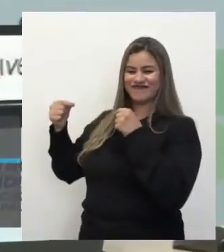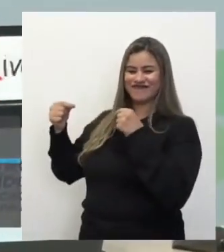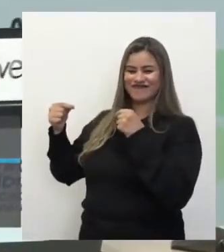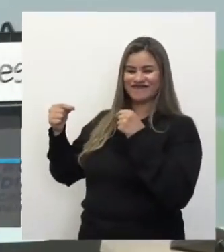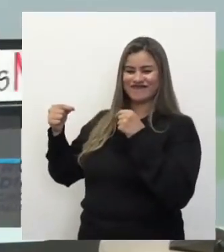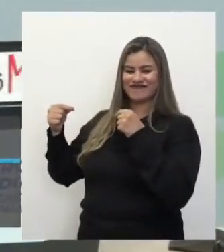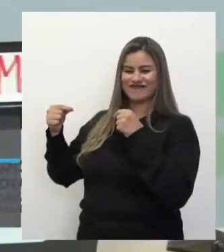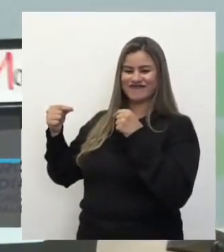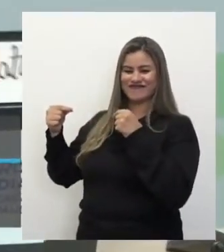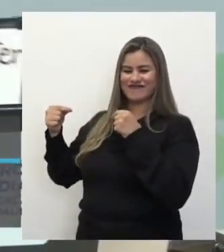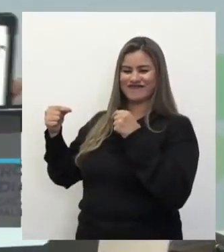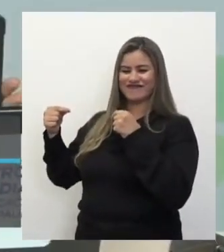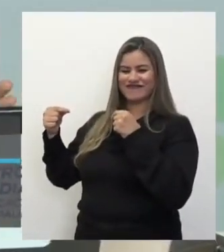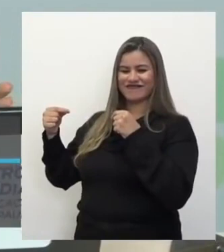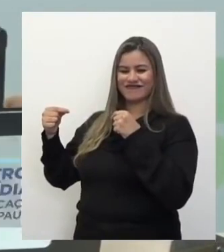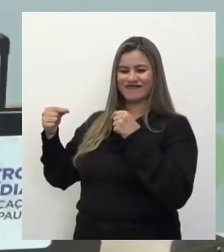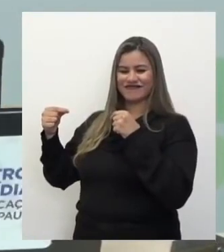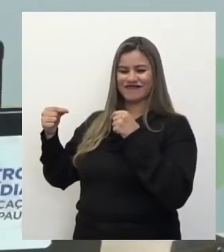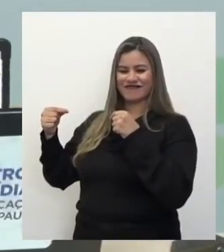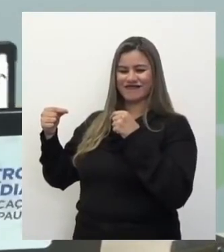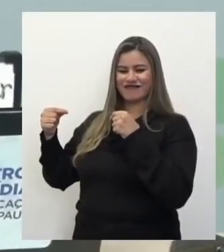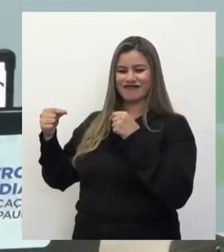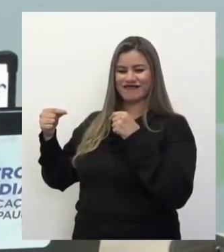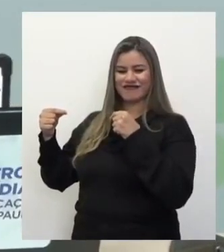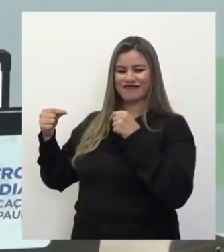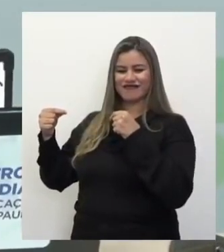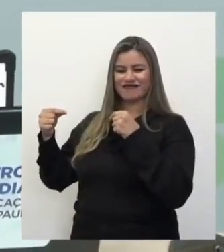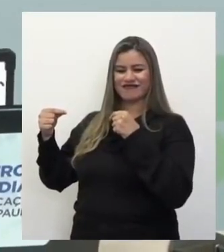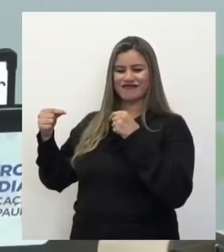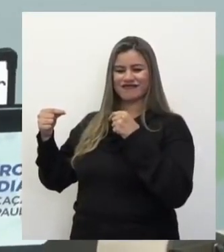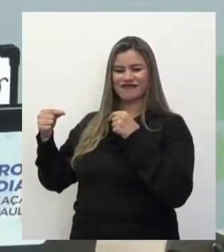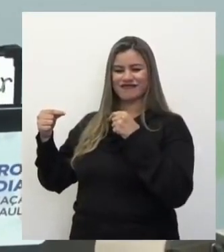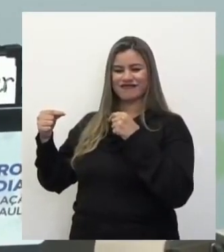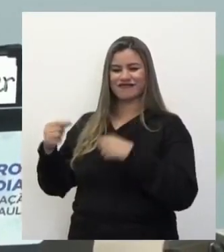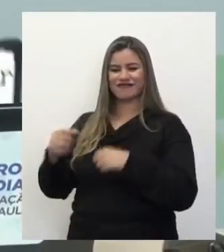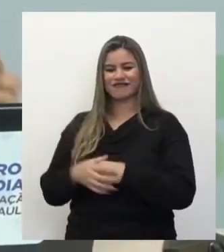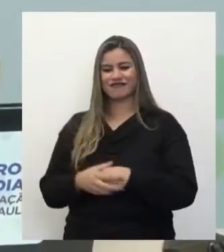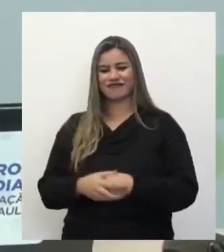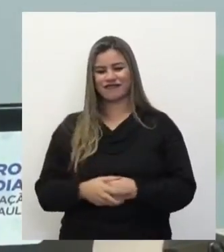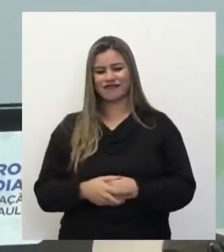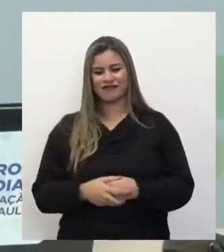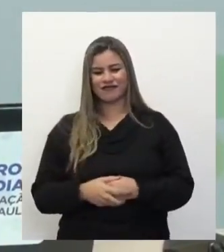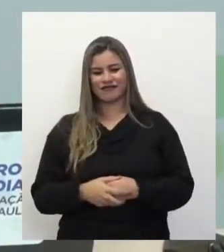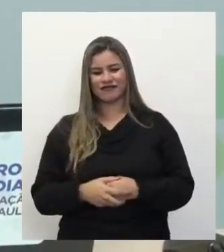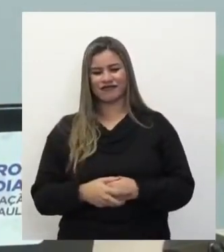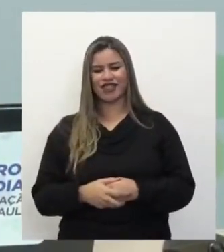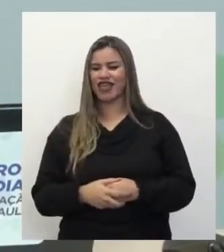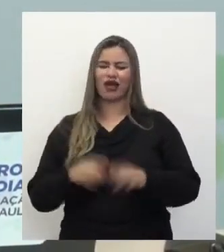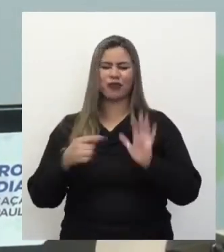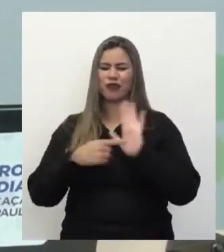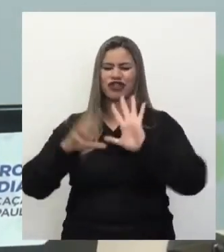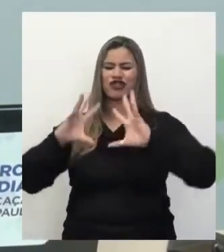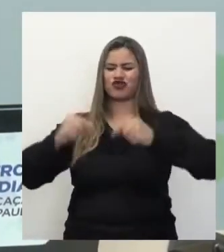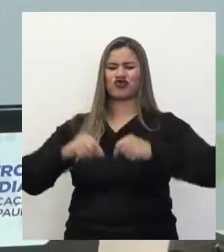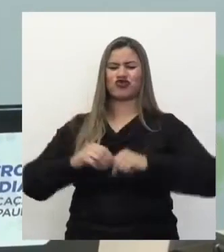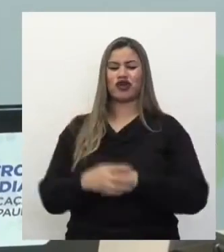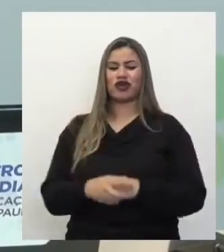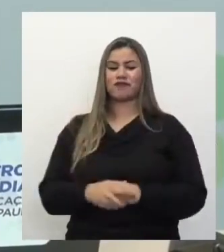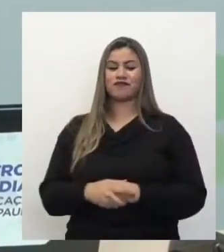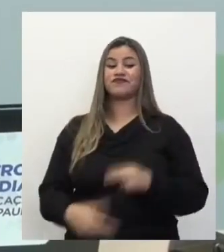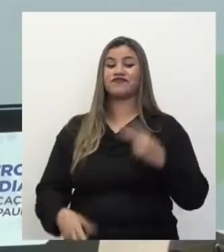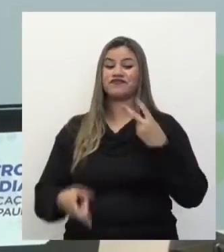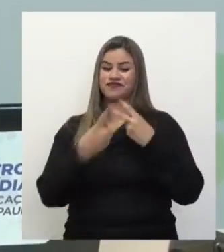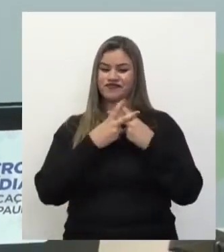essa parte aqui, ó. Ó, vamos lá, se ele consegue focar. Só essa parte aqui. Porque eu tava falando sobre hashtag. Eu vou mostrar tudo logo, vai. Eu tava falando sobre hashtag